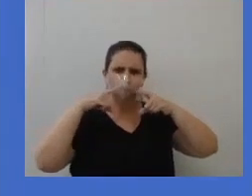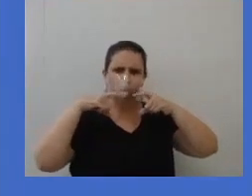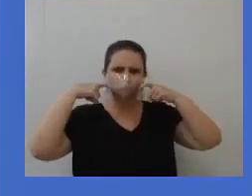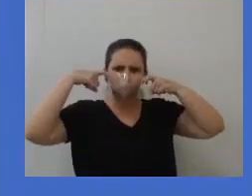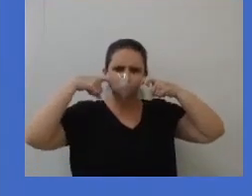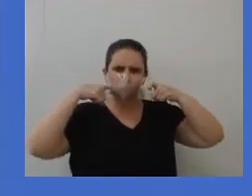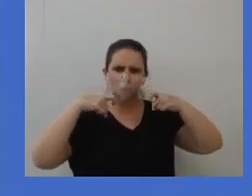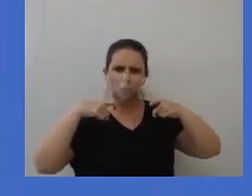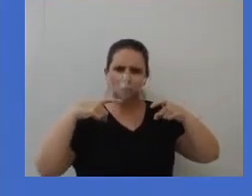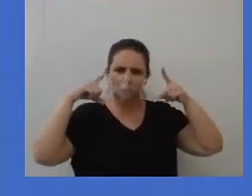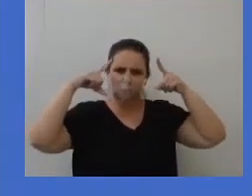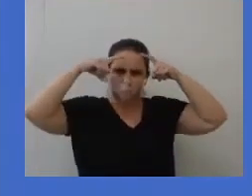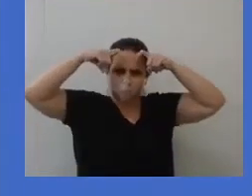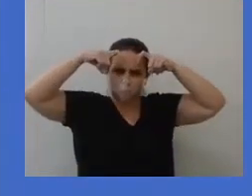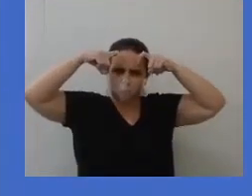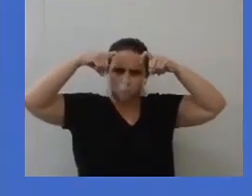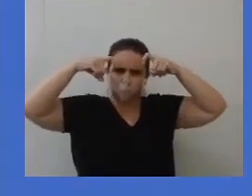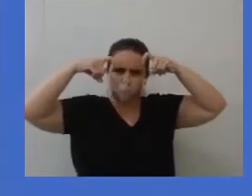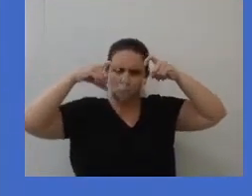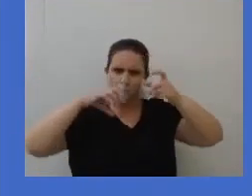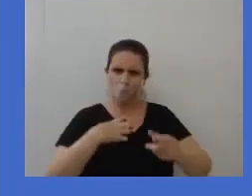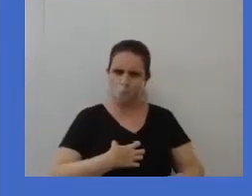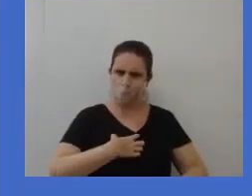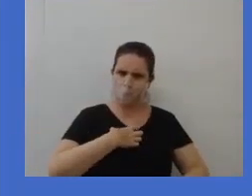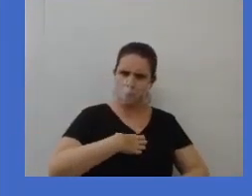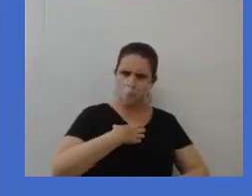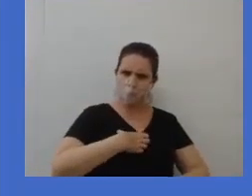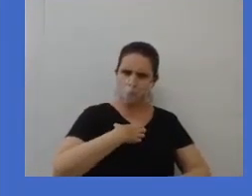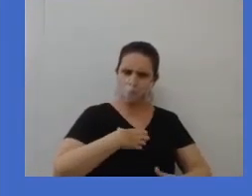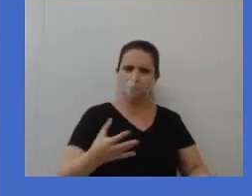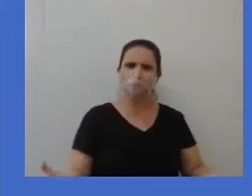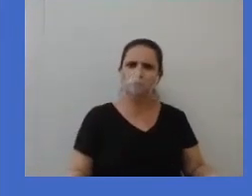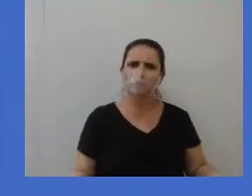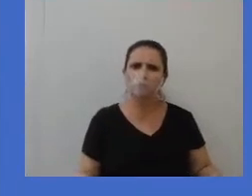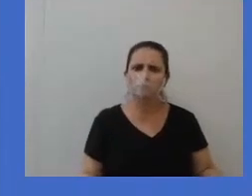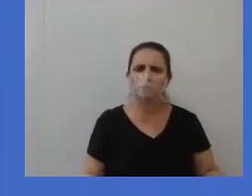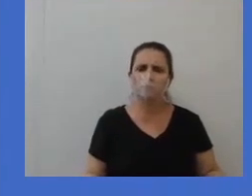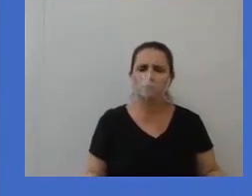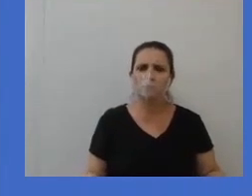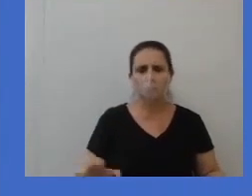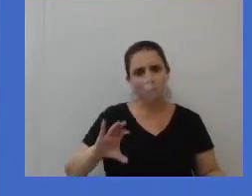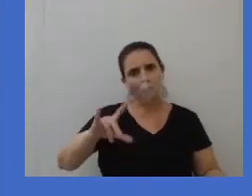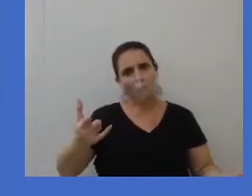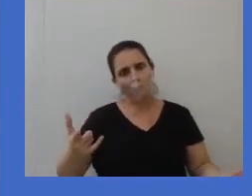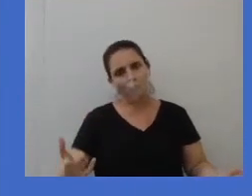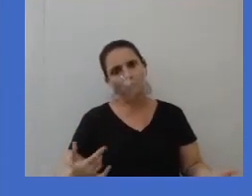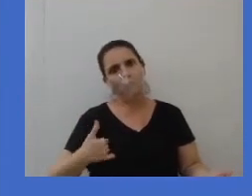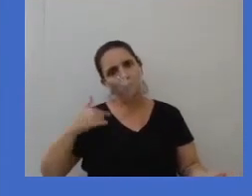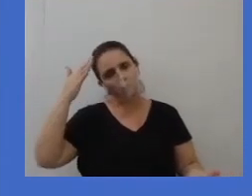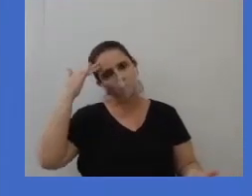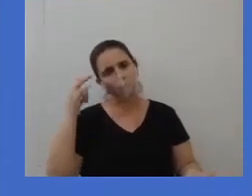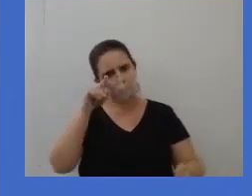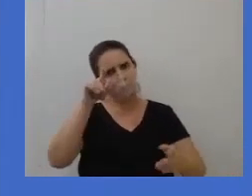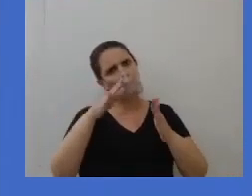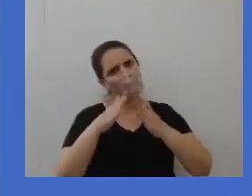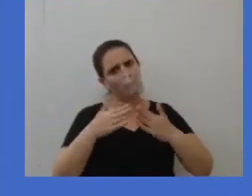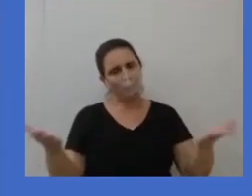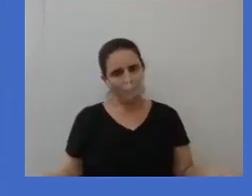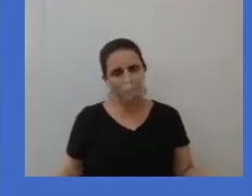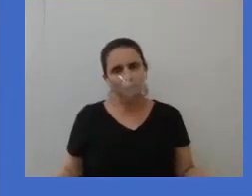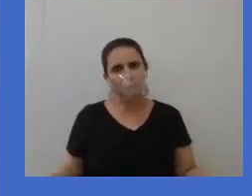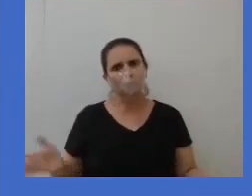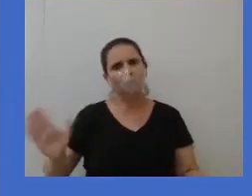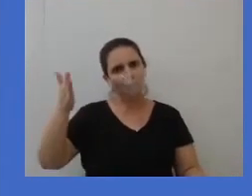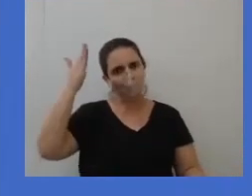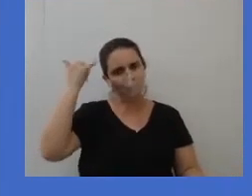falando, abrindo bem a boca, assim, como se estivesse com raiva. Ora, gente, é claro que eu sei que você que está em casa